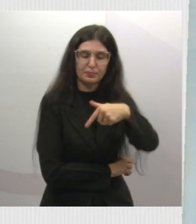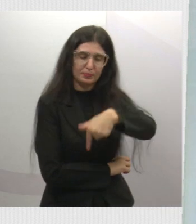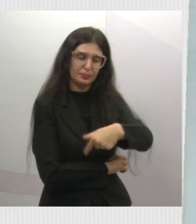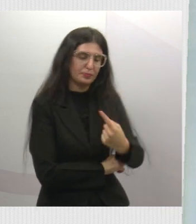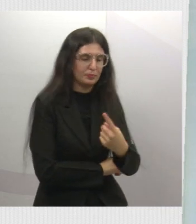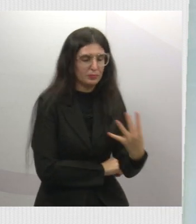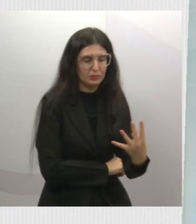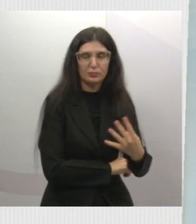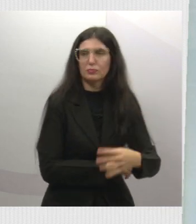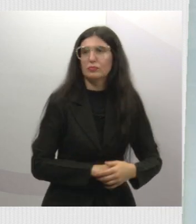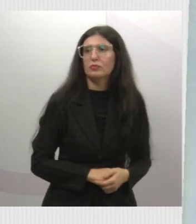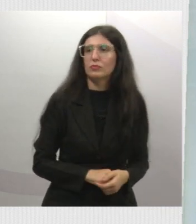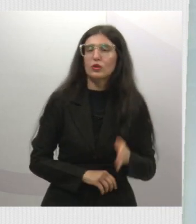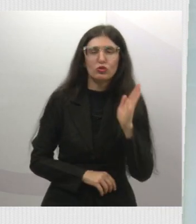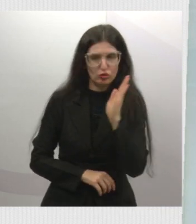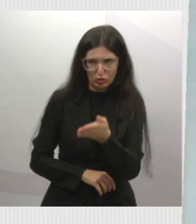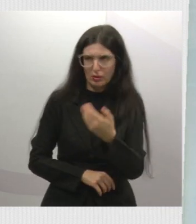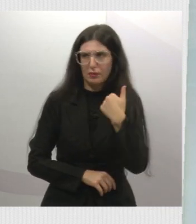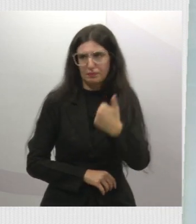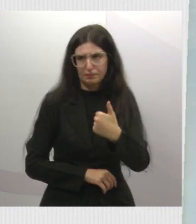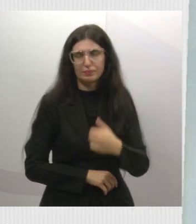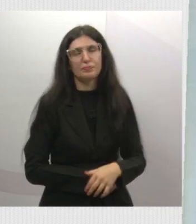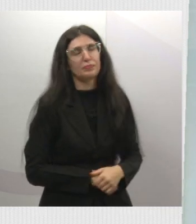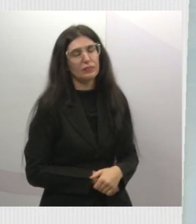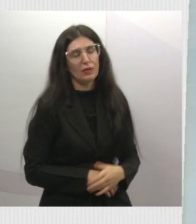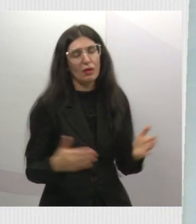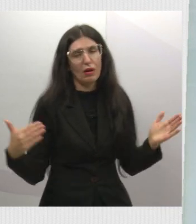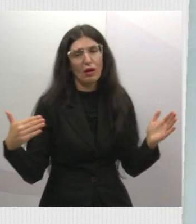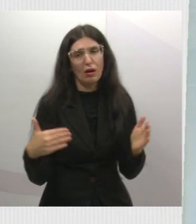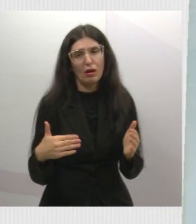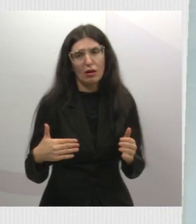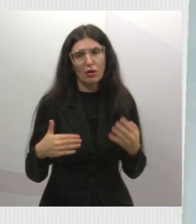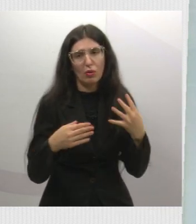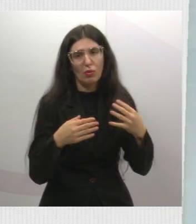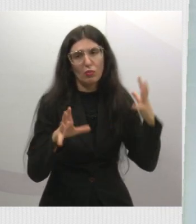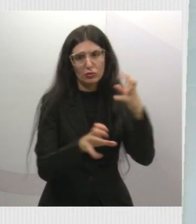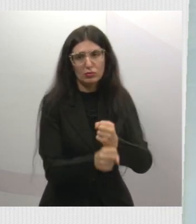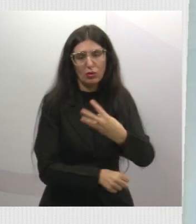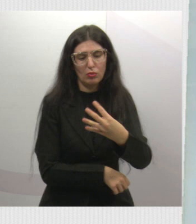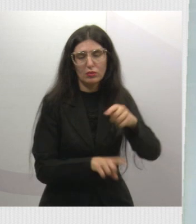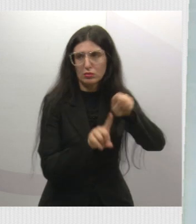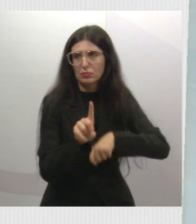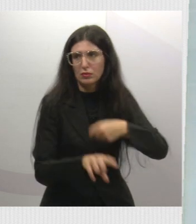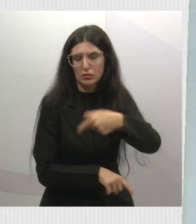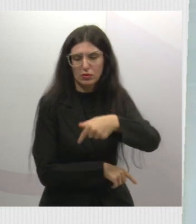224.714.000, realizado até esse primeiro quadrimestre,